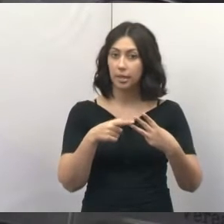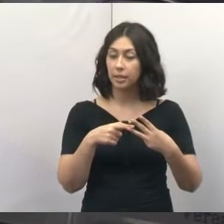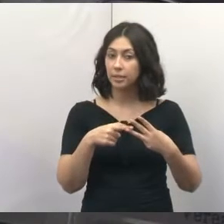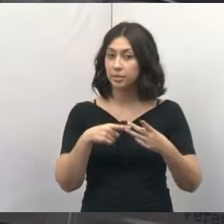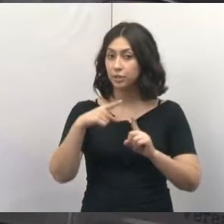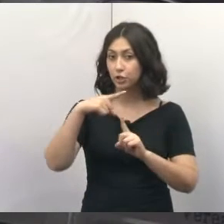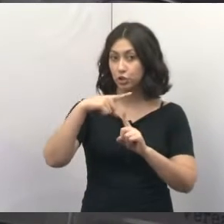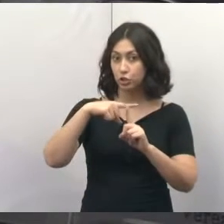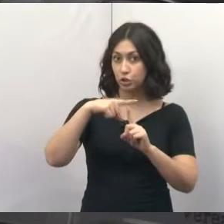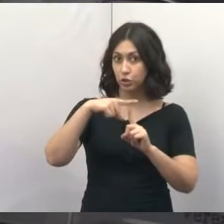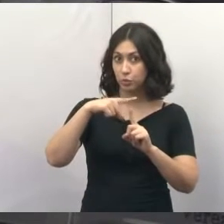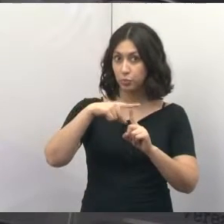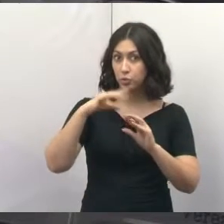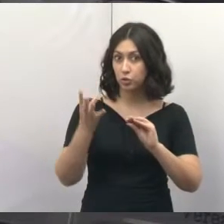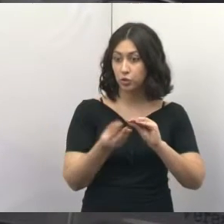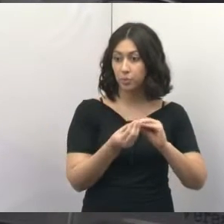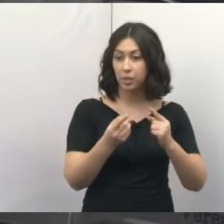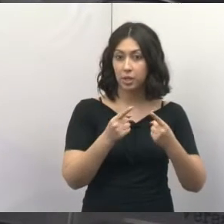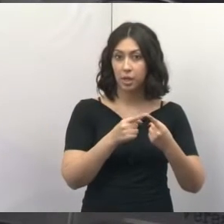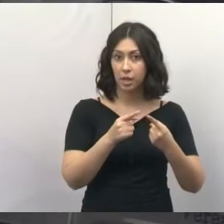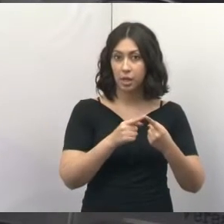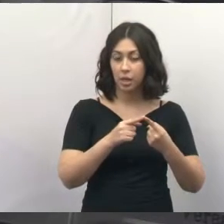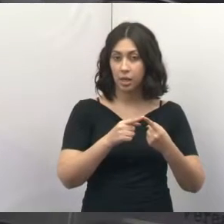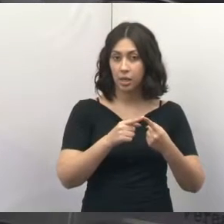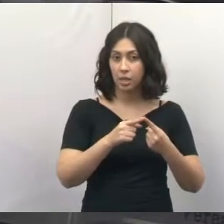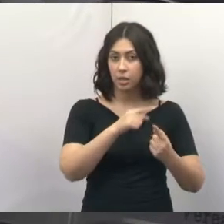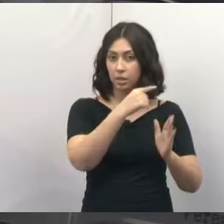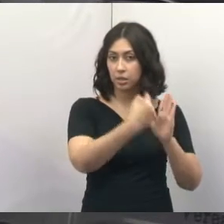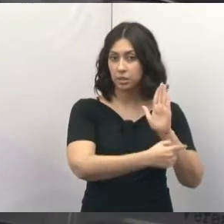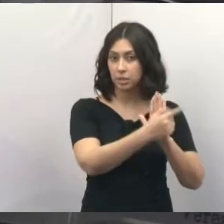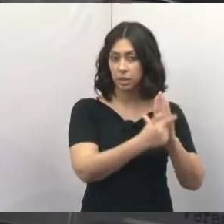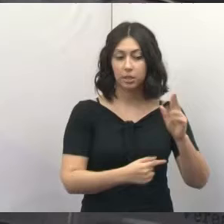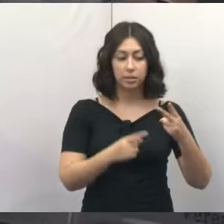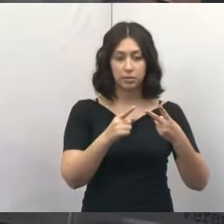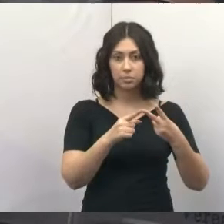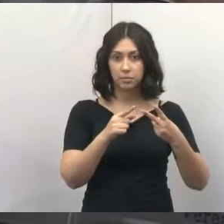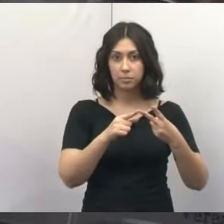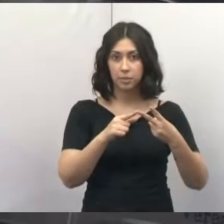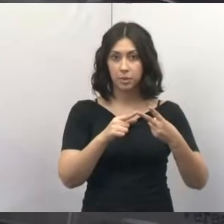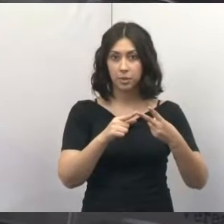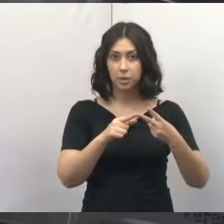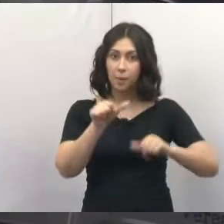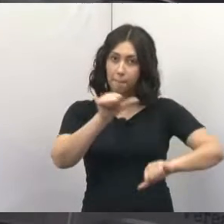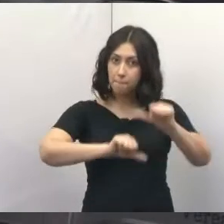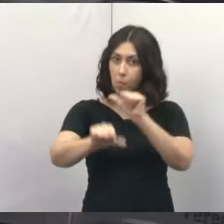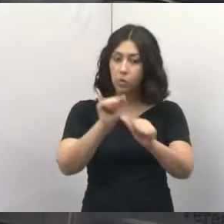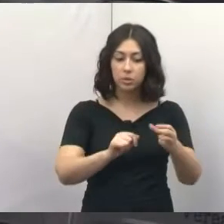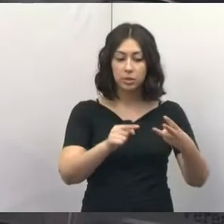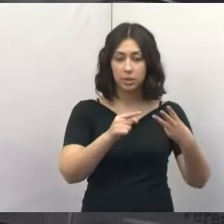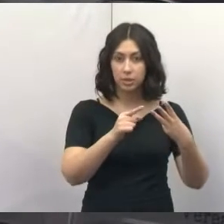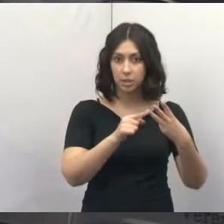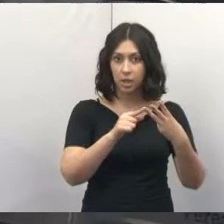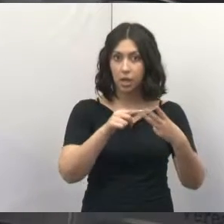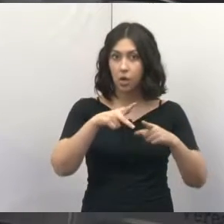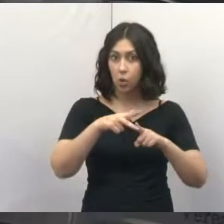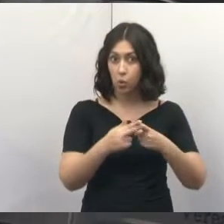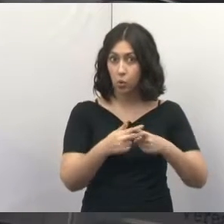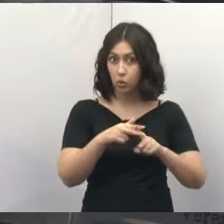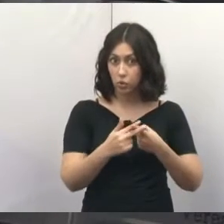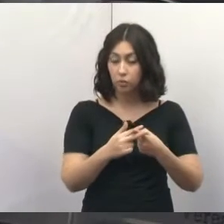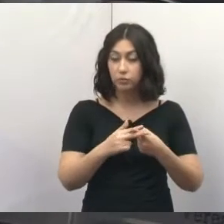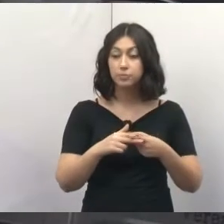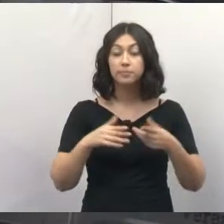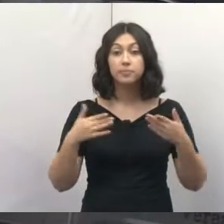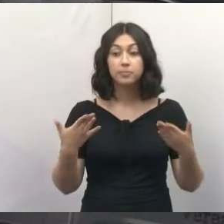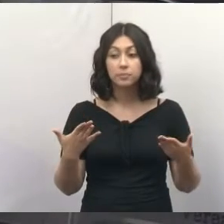a supressiva, a modificativa e a corretiva. Então,